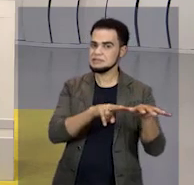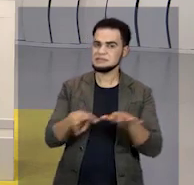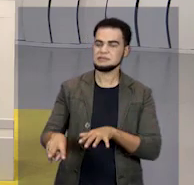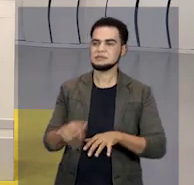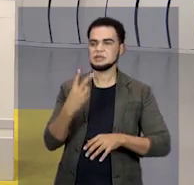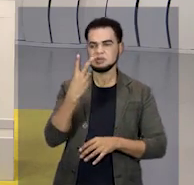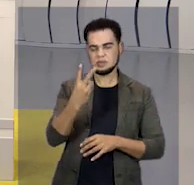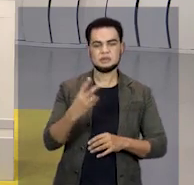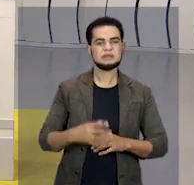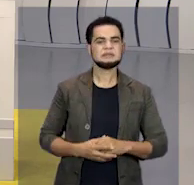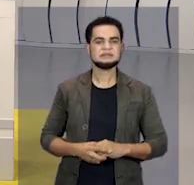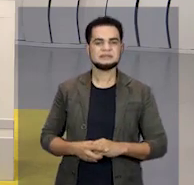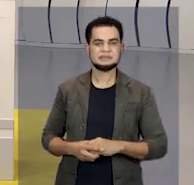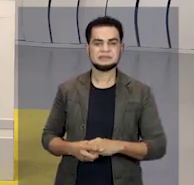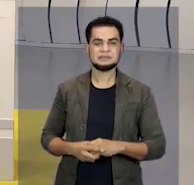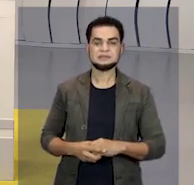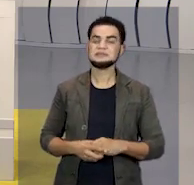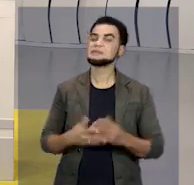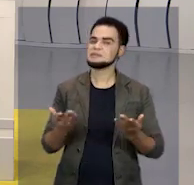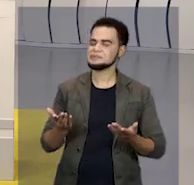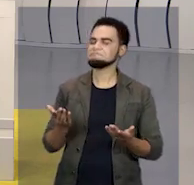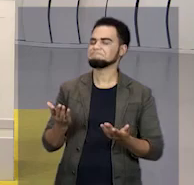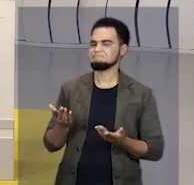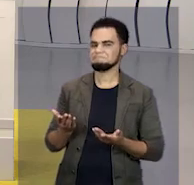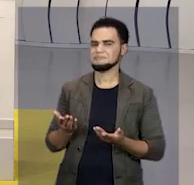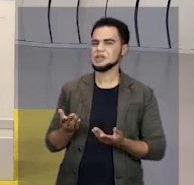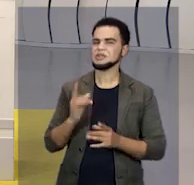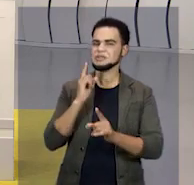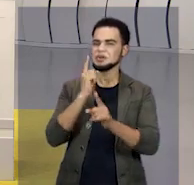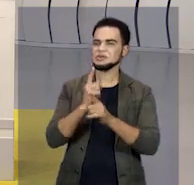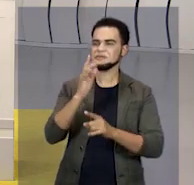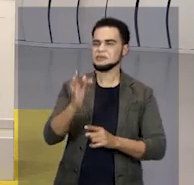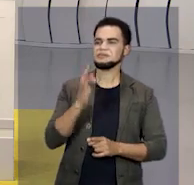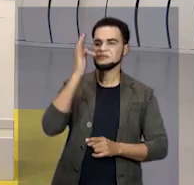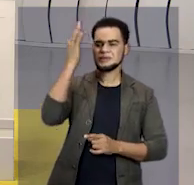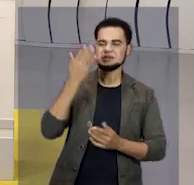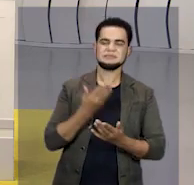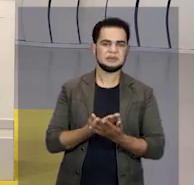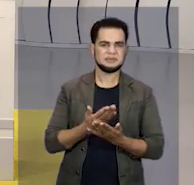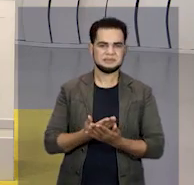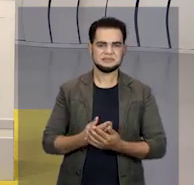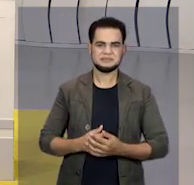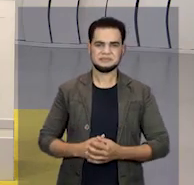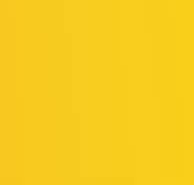semana 2 do seu PET 3 e nos vemos na próxima aula.